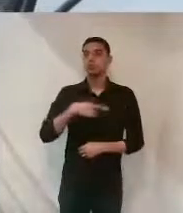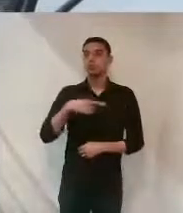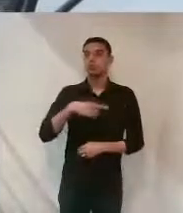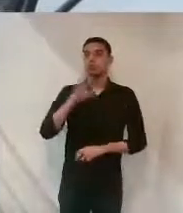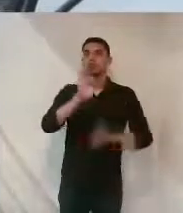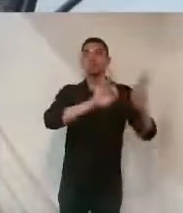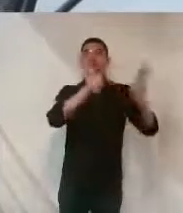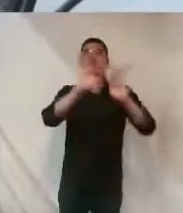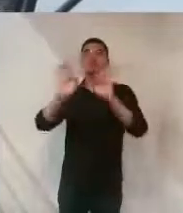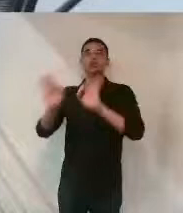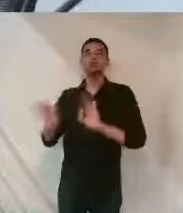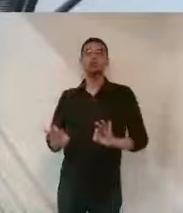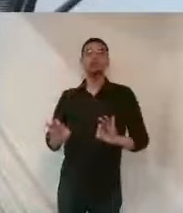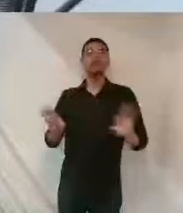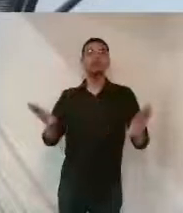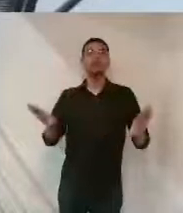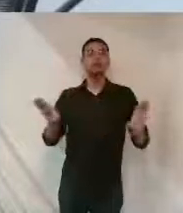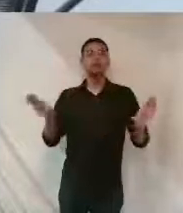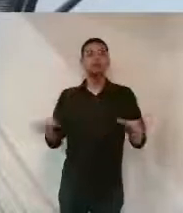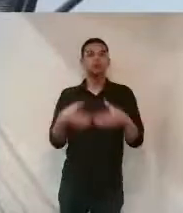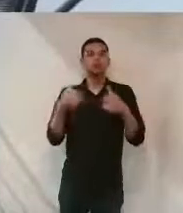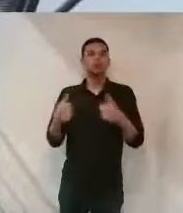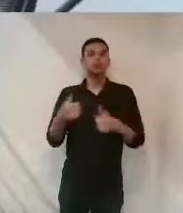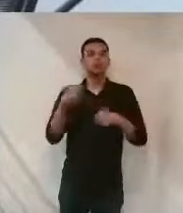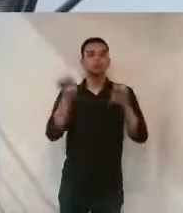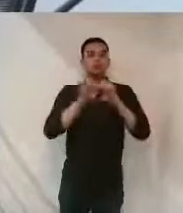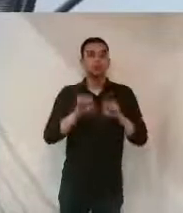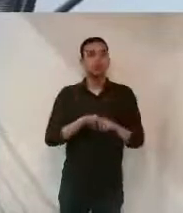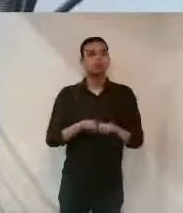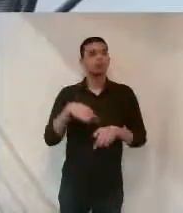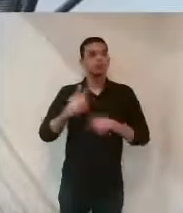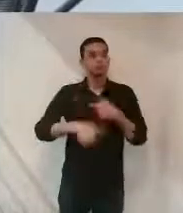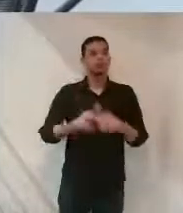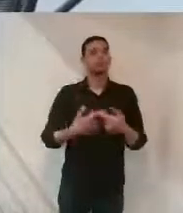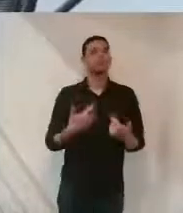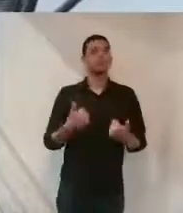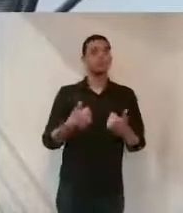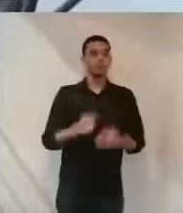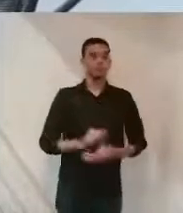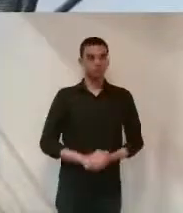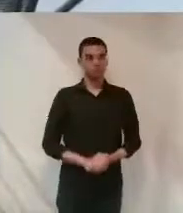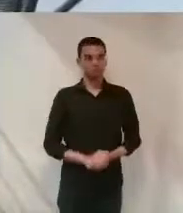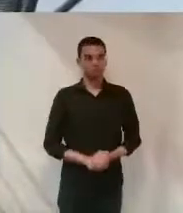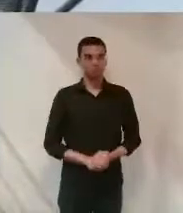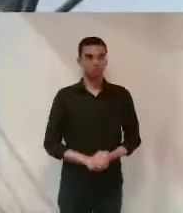ali fazendo a construção do texto de modo coletivo.